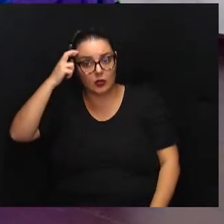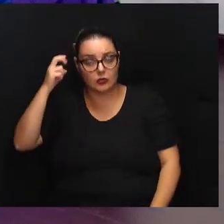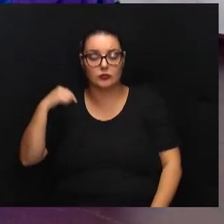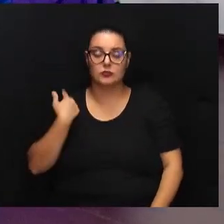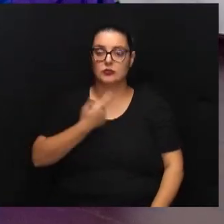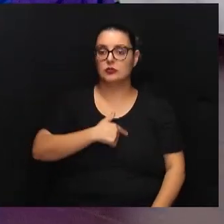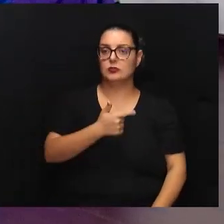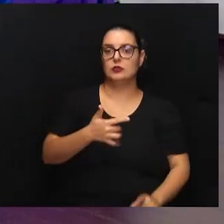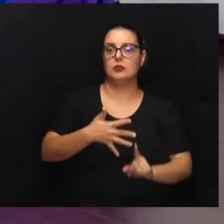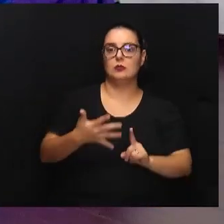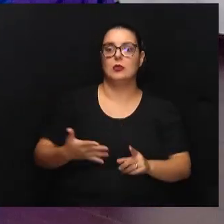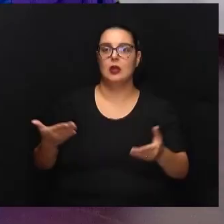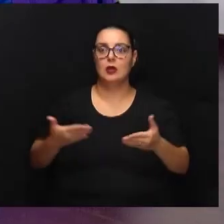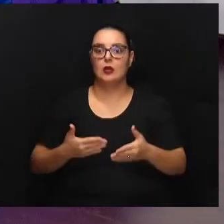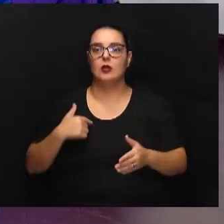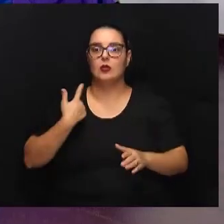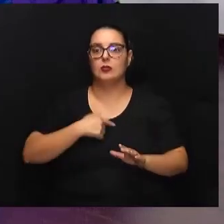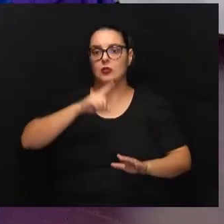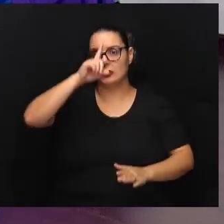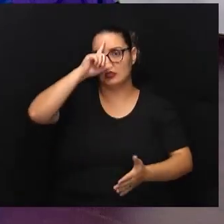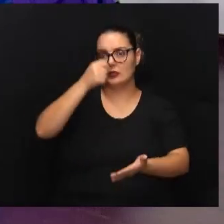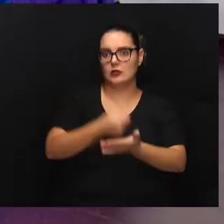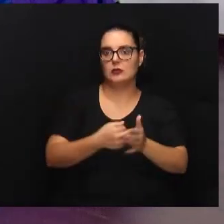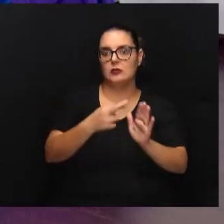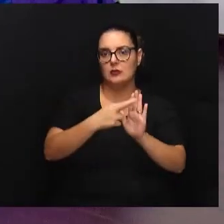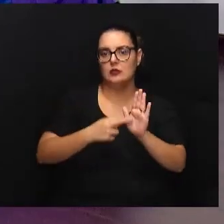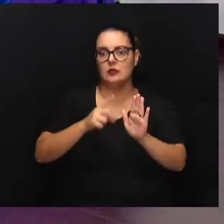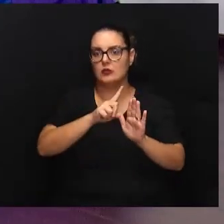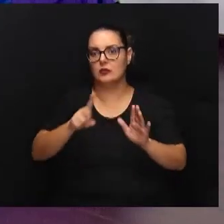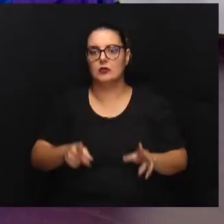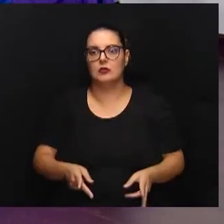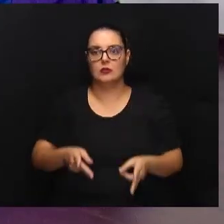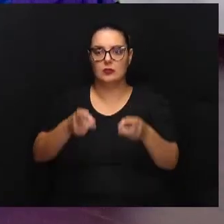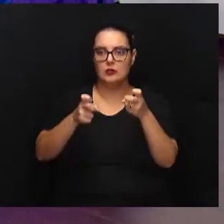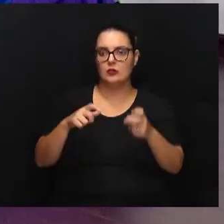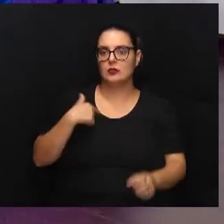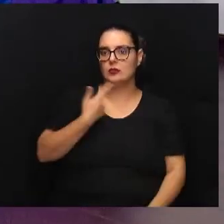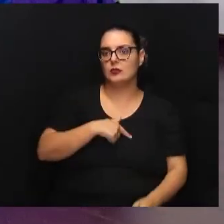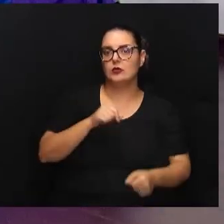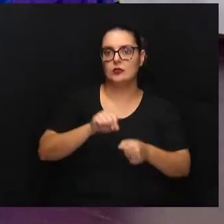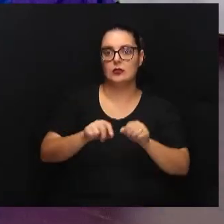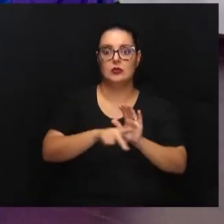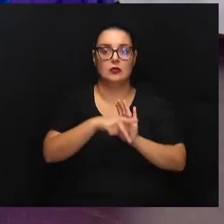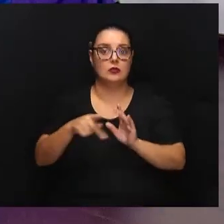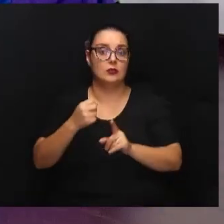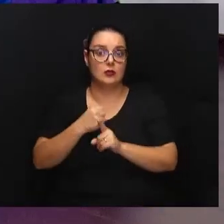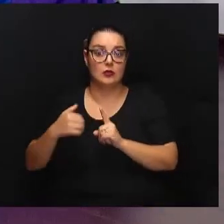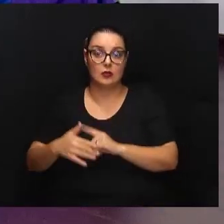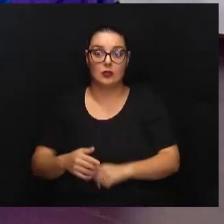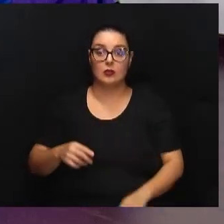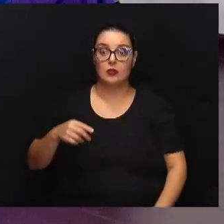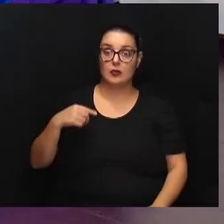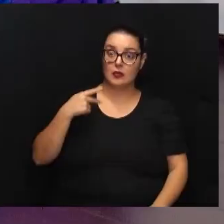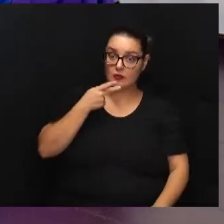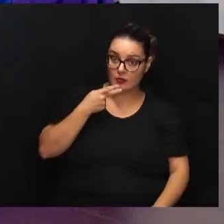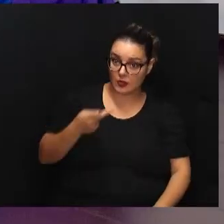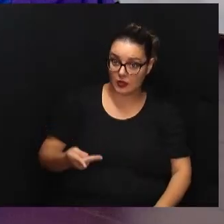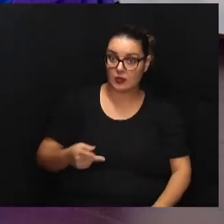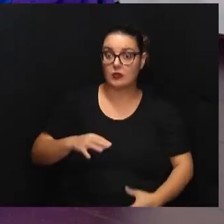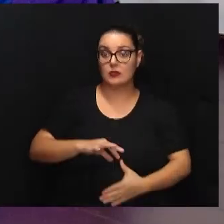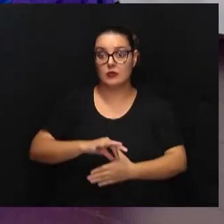sobre reconhecer que nós fazemos parte da sociedade, mas dizer que nós lideramos, encabeçamos os movimentos